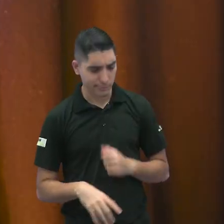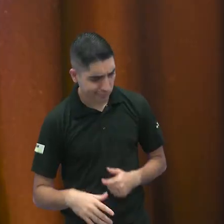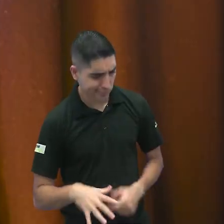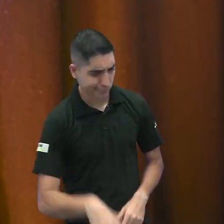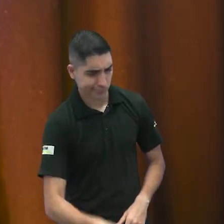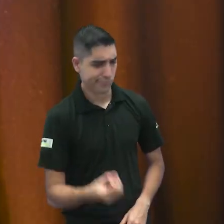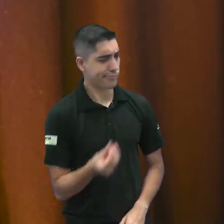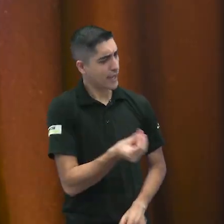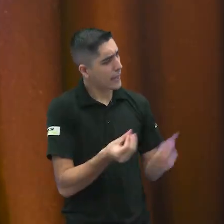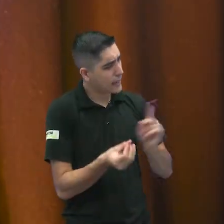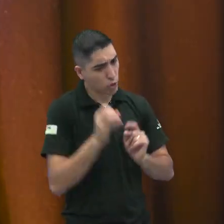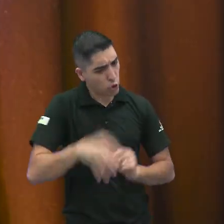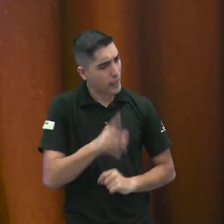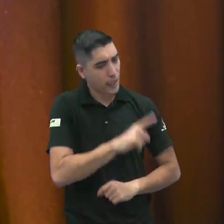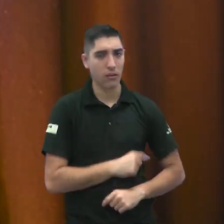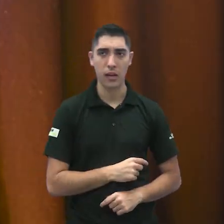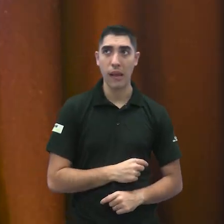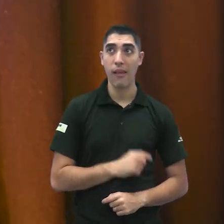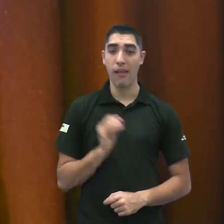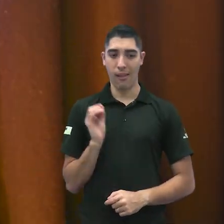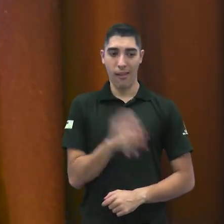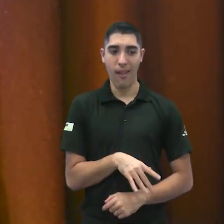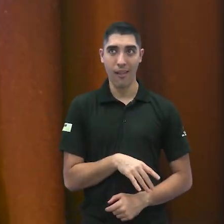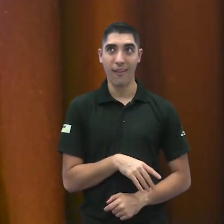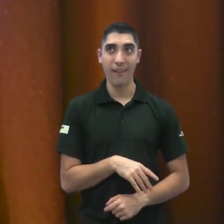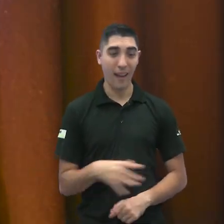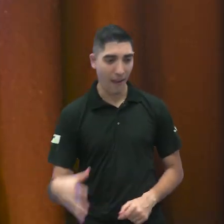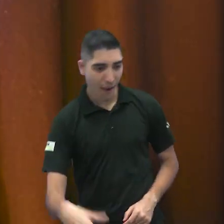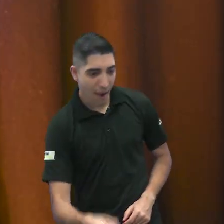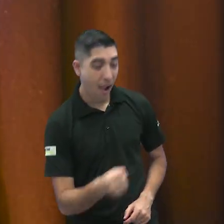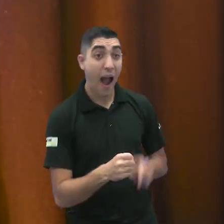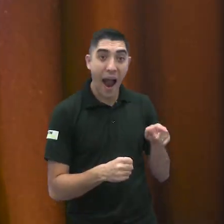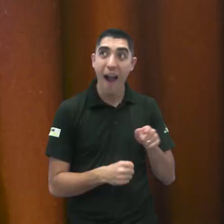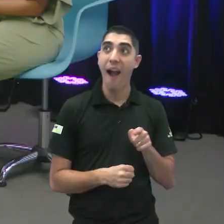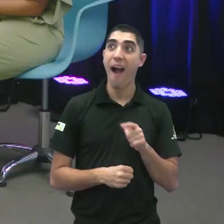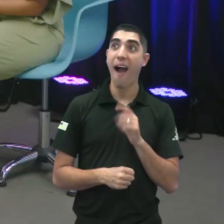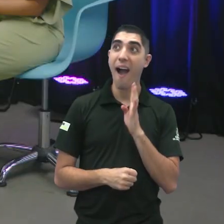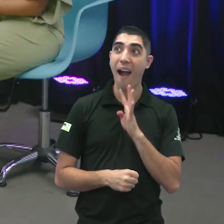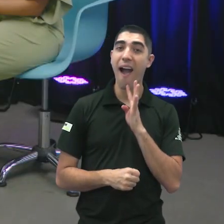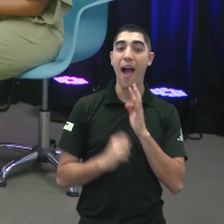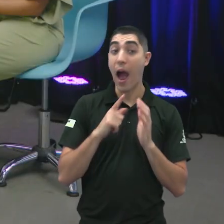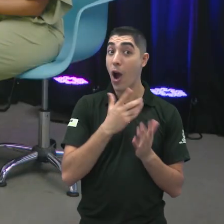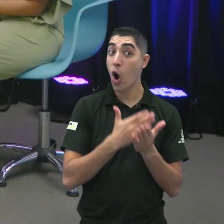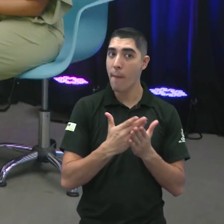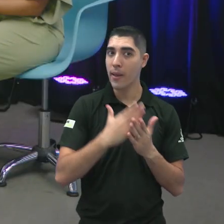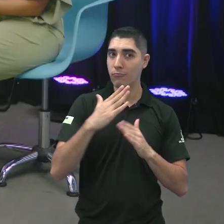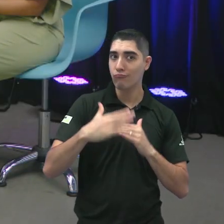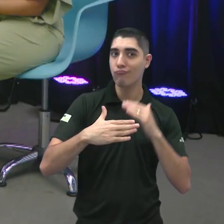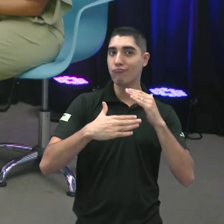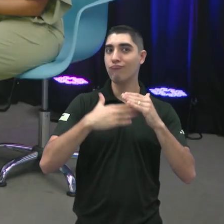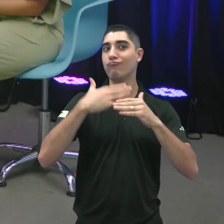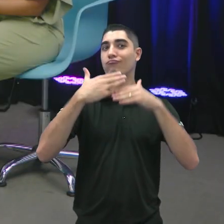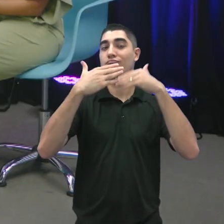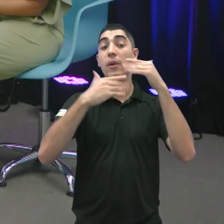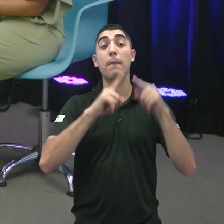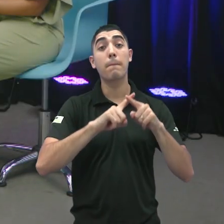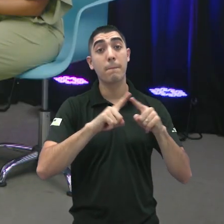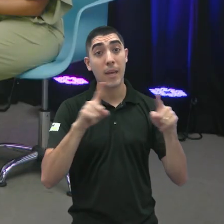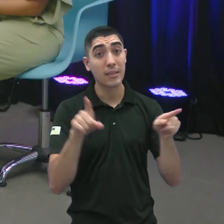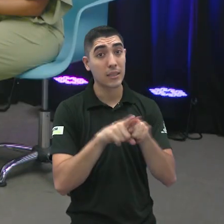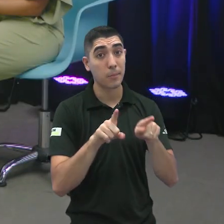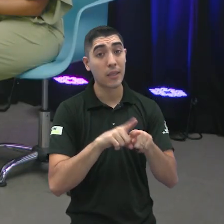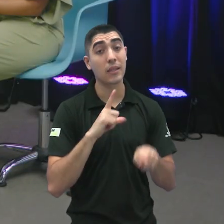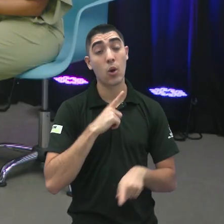e as reações. Ela, então quando eu jogo no chão, ele me devolve, que interessante. Aí ela está se desenvolvendo. Só que ela desenvolve uma grande dor, que é a dor de ser